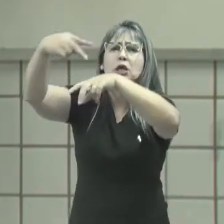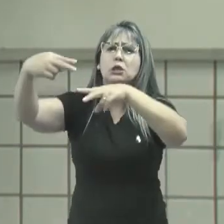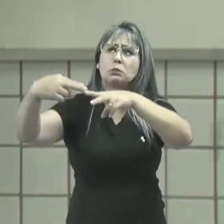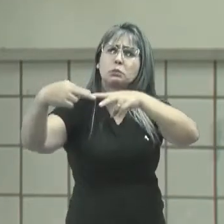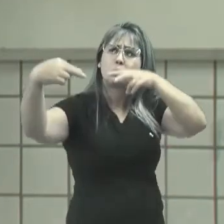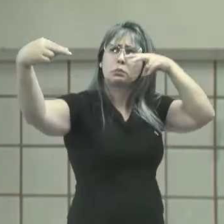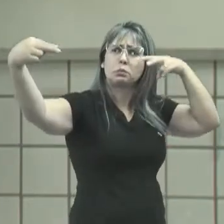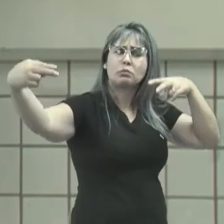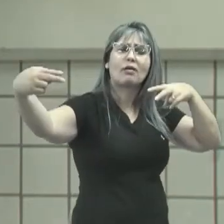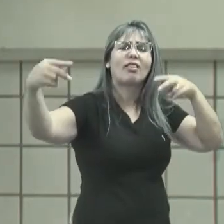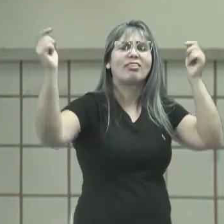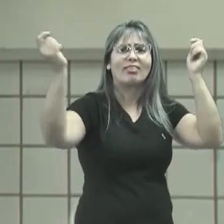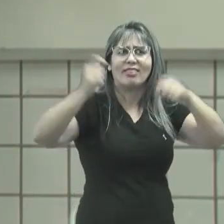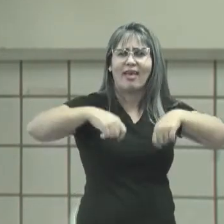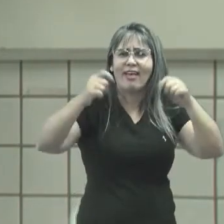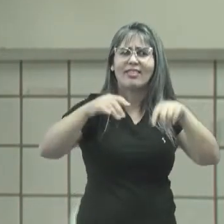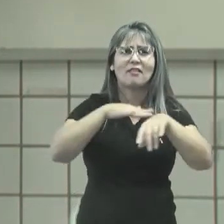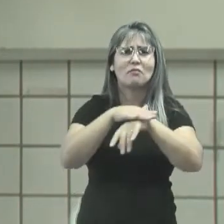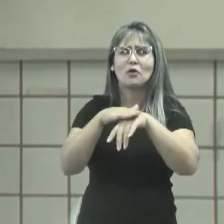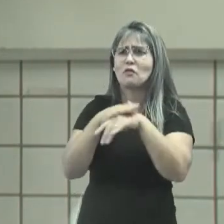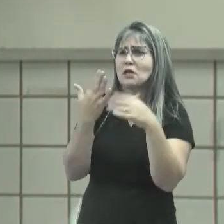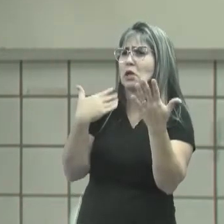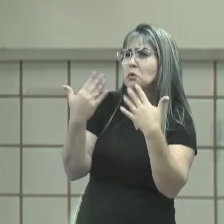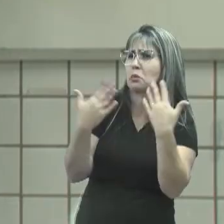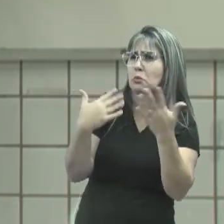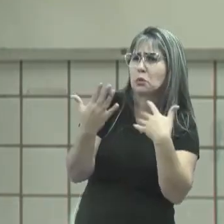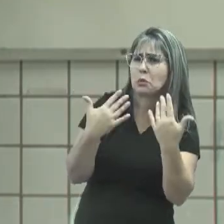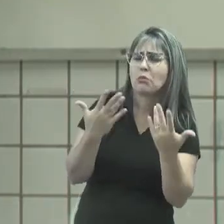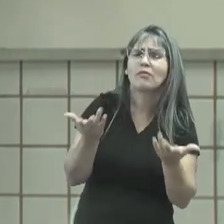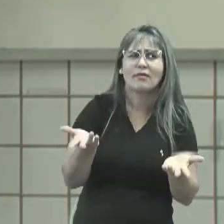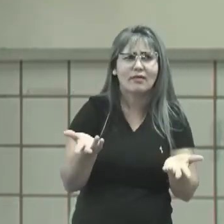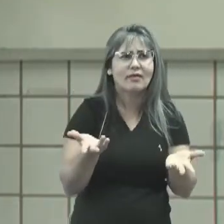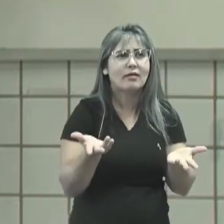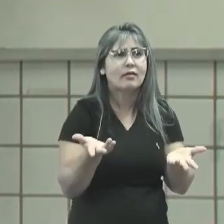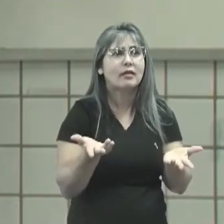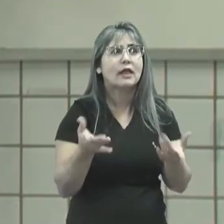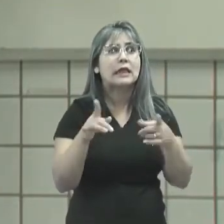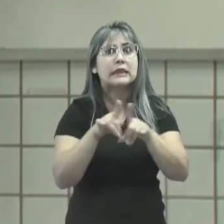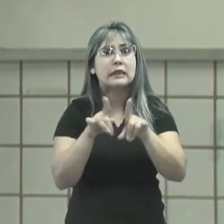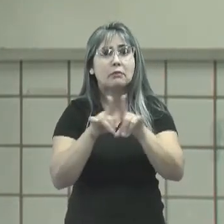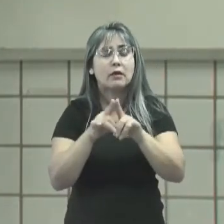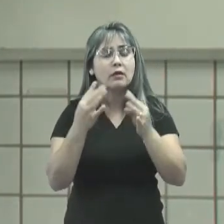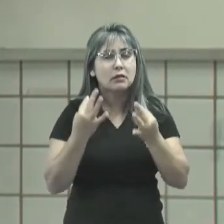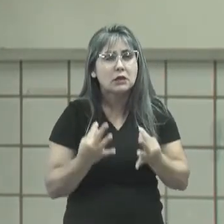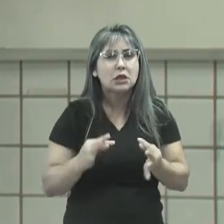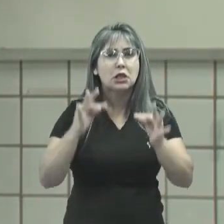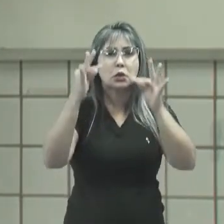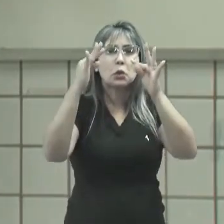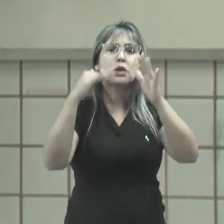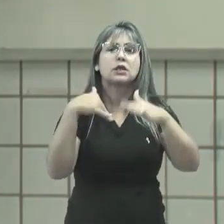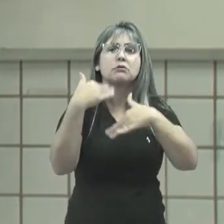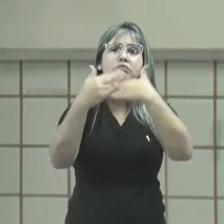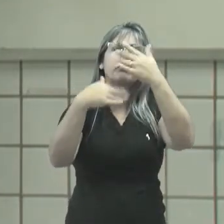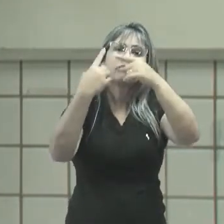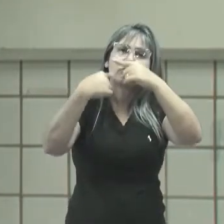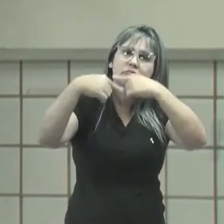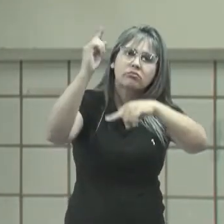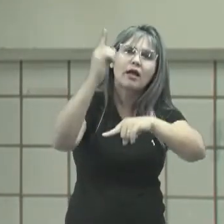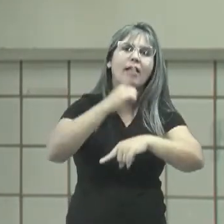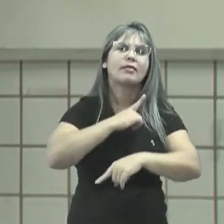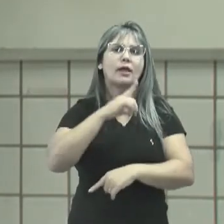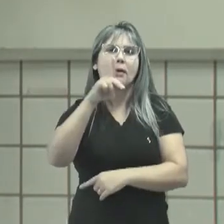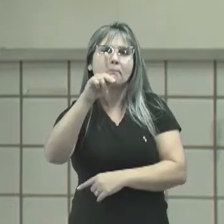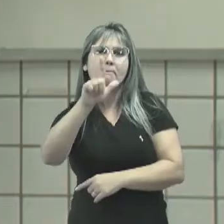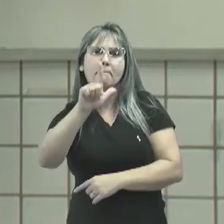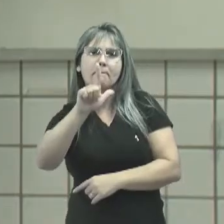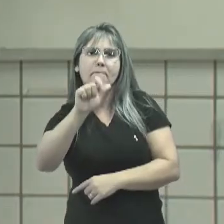grande avanço da tecnologia, pessoal, foi a formação da chamada placa eletrônica, né? A placa eletrônica, que é um conjunto de estrutura,